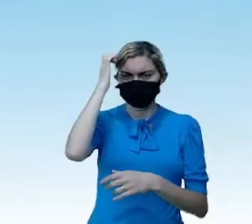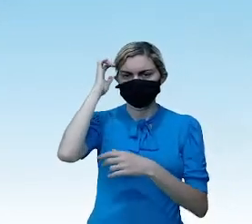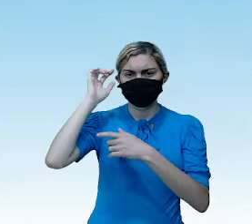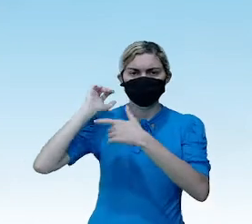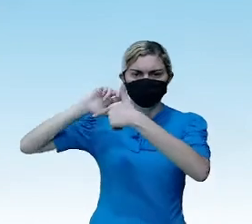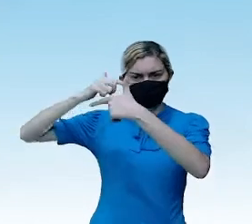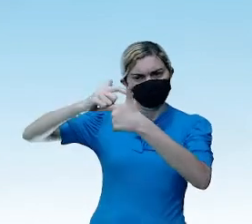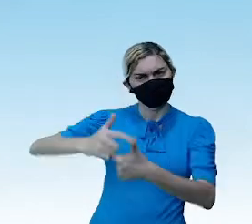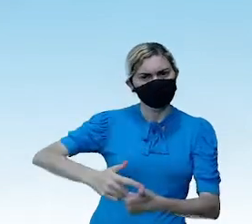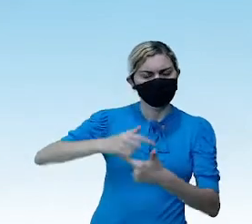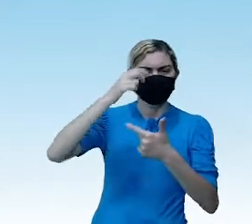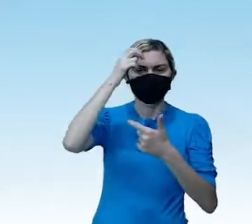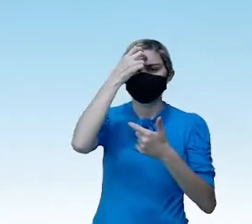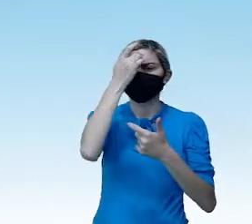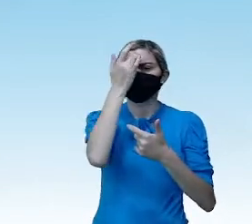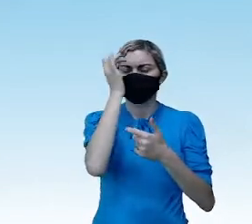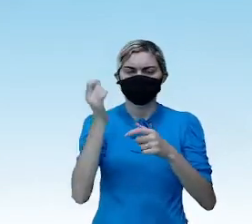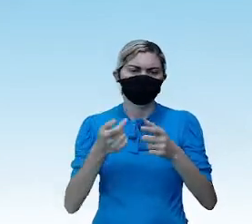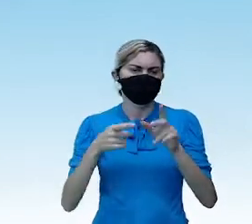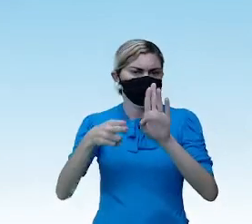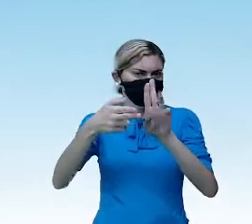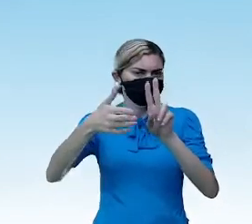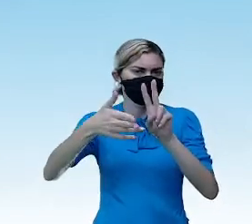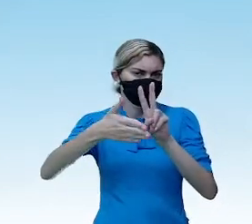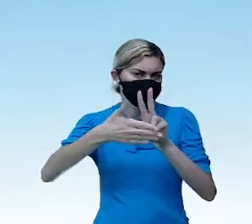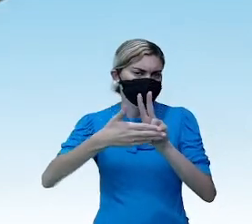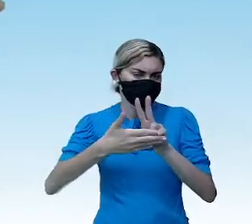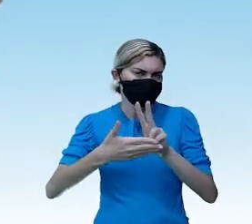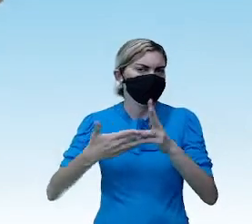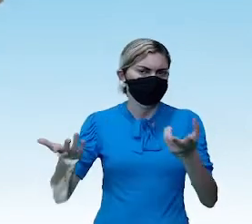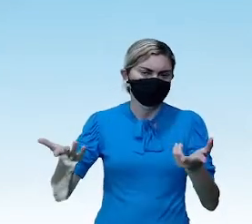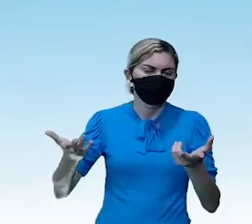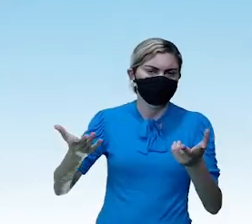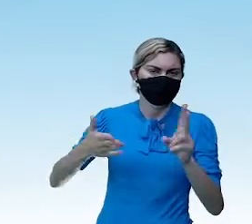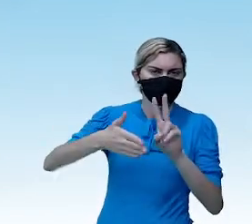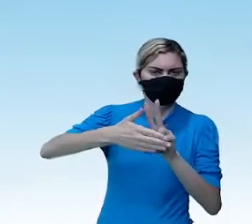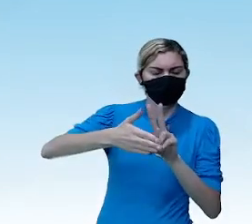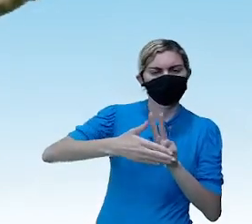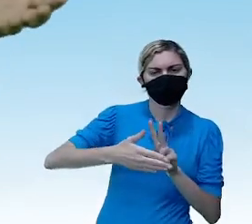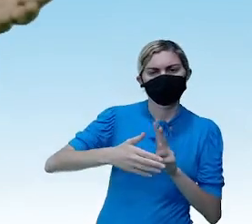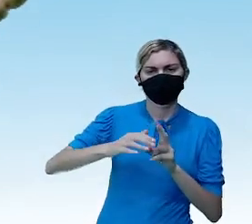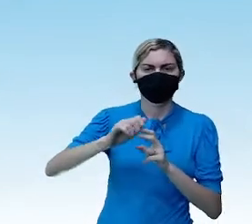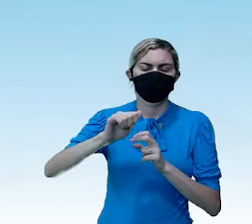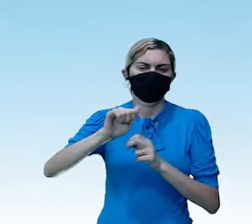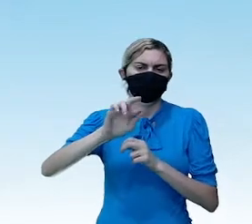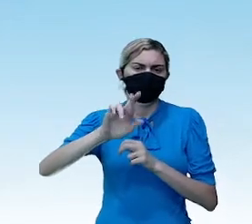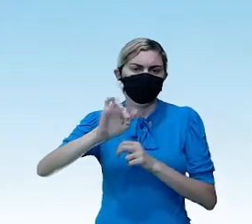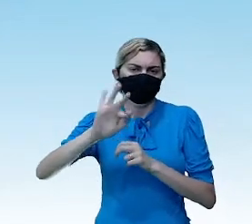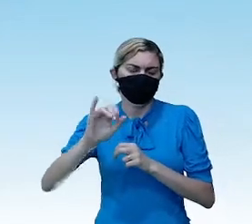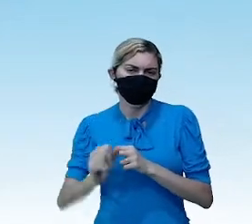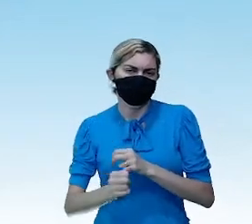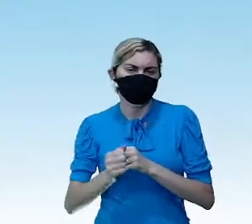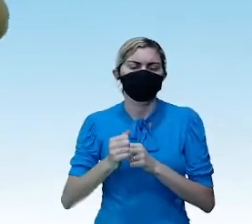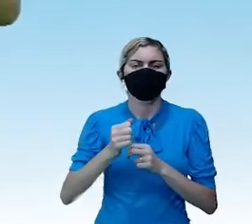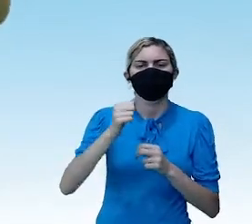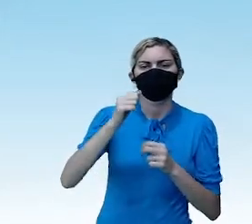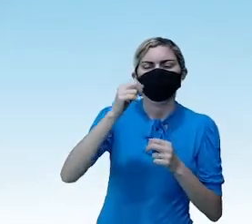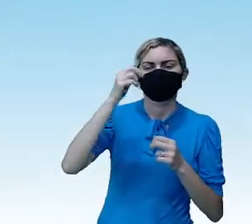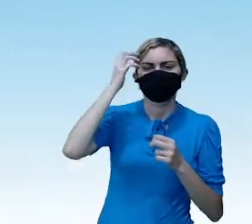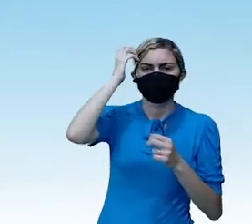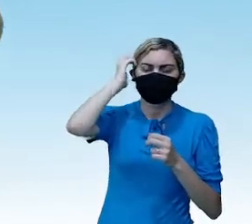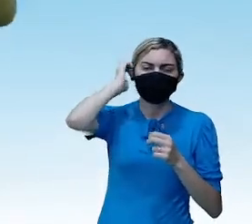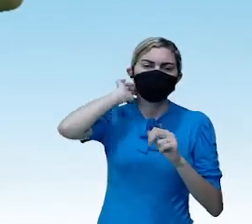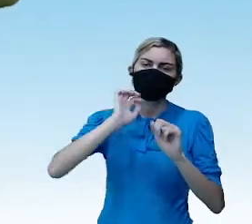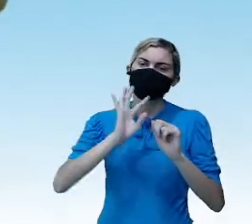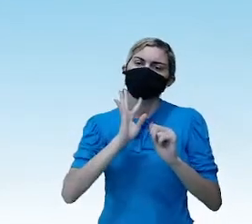tradições indígenas. Vamos conhecer que as tradições indígenas são ágrafas, ou seja, nós vamos